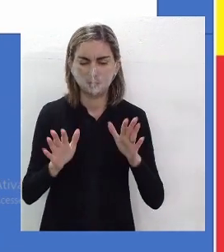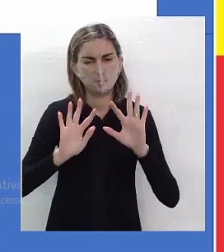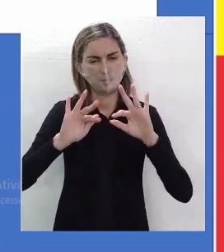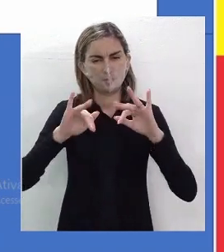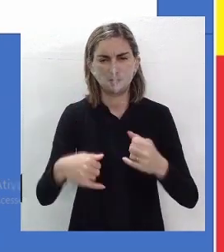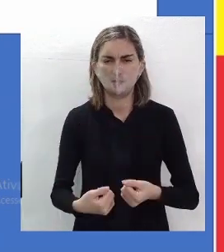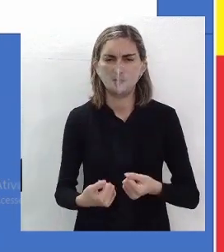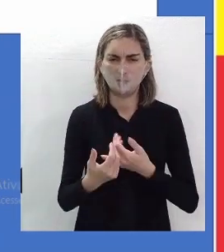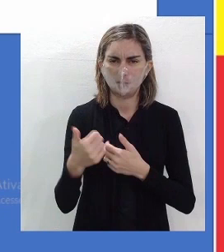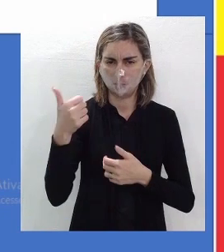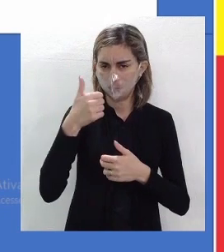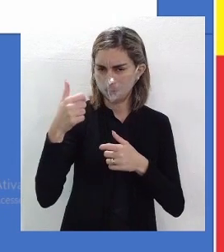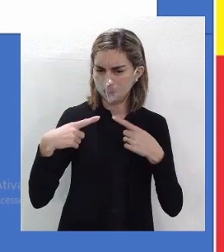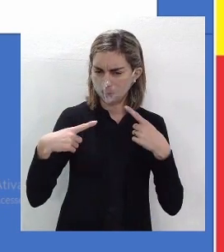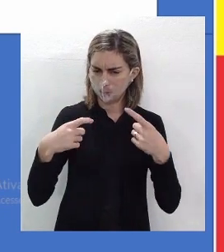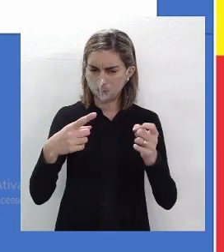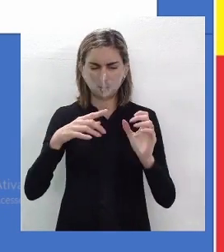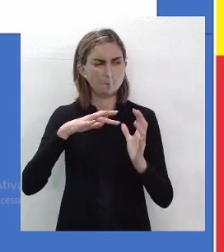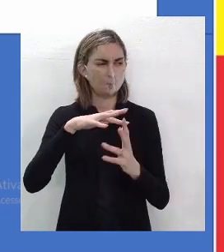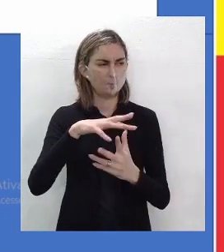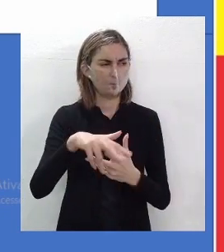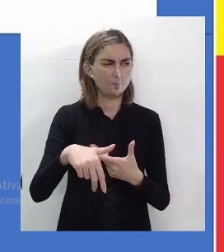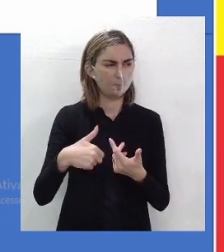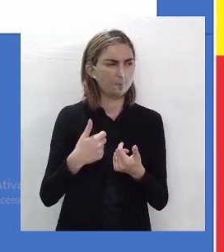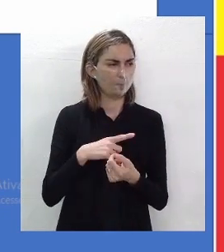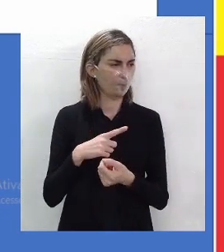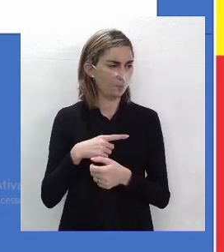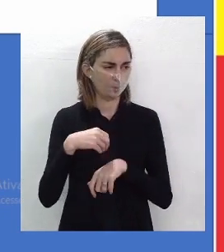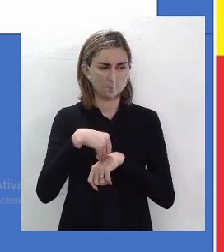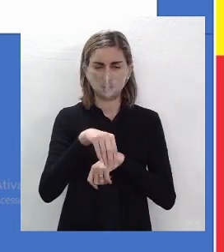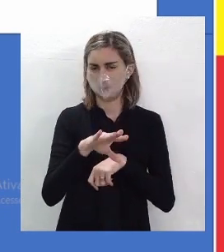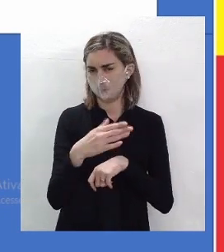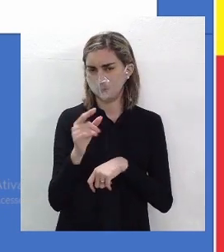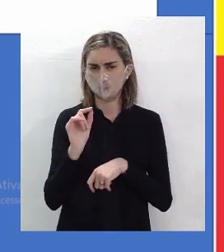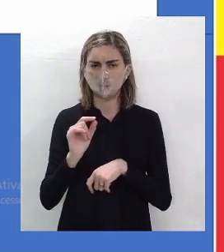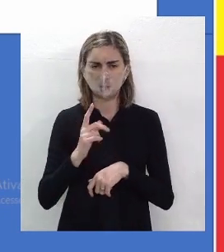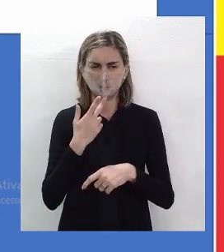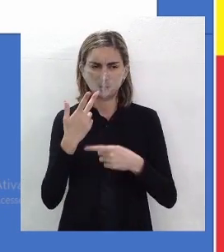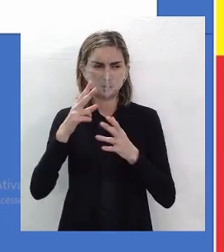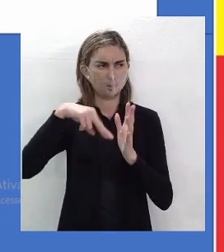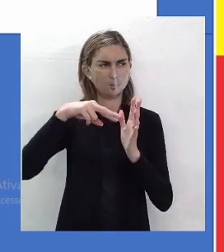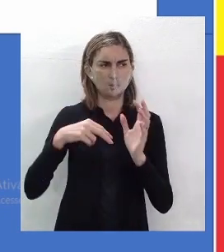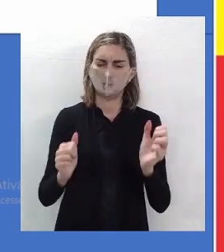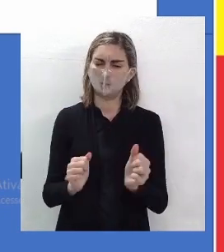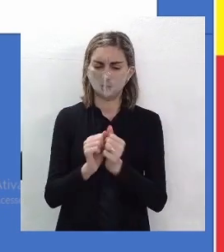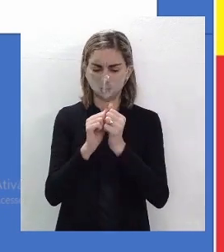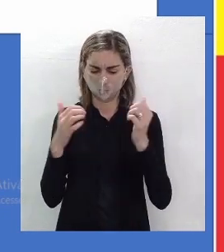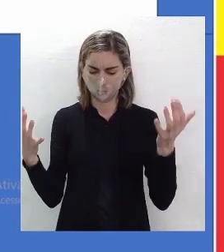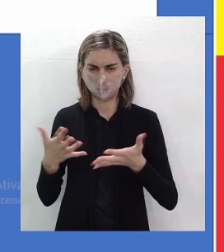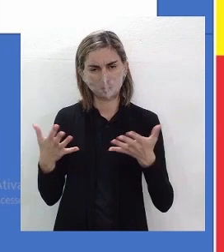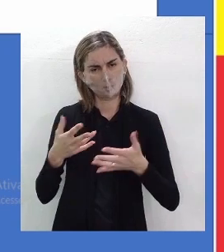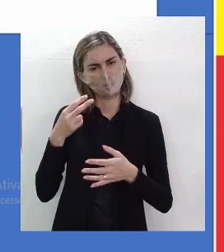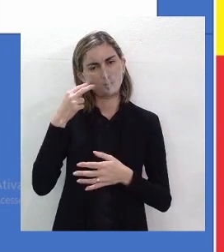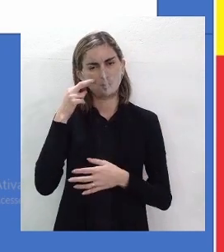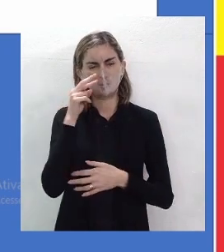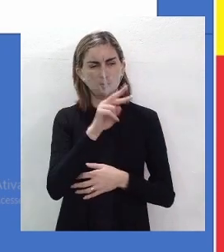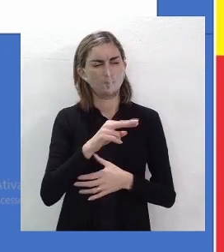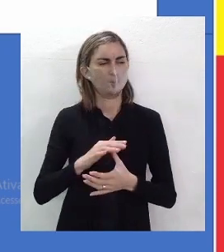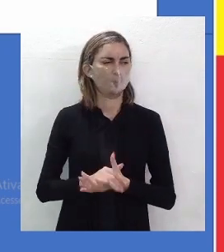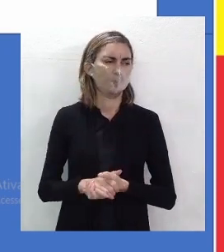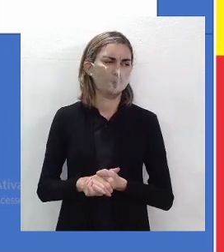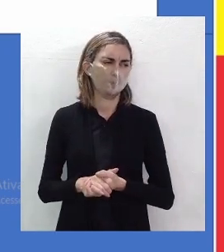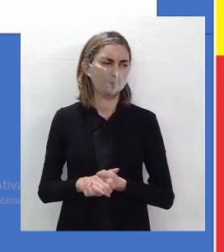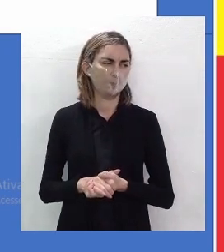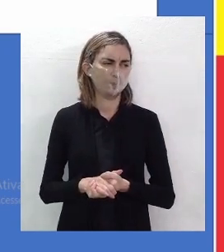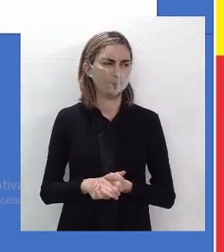o finzinho da Primeira Guerra Mundial. Tem uma receita que a gente vai ler juntos agora. Se liga aí, vamos dar uma